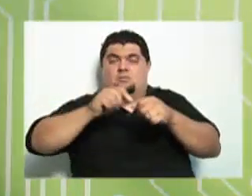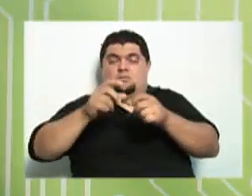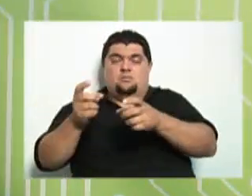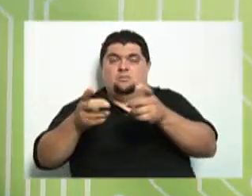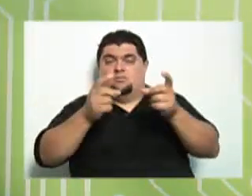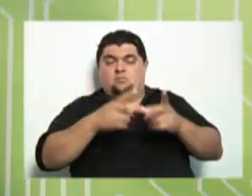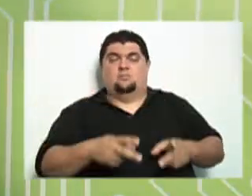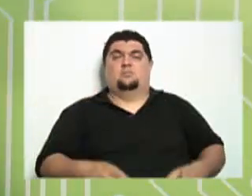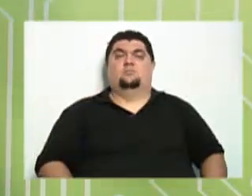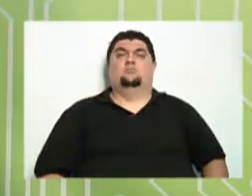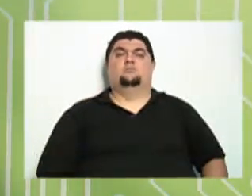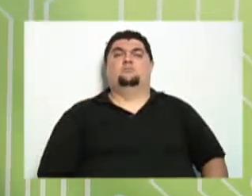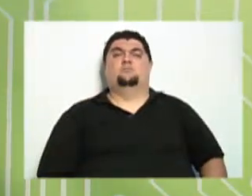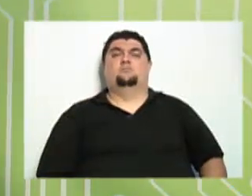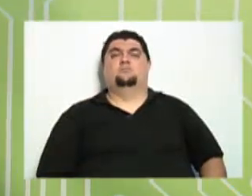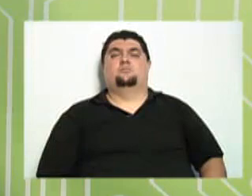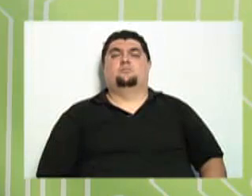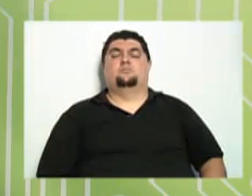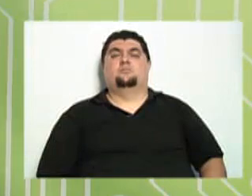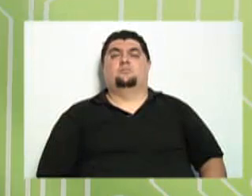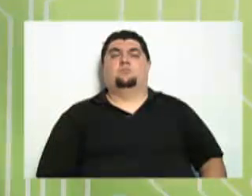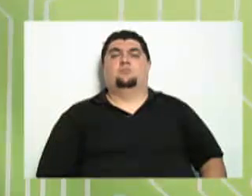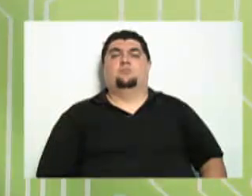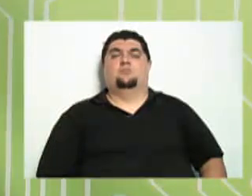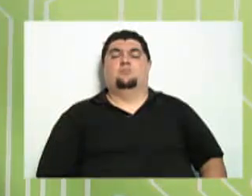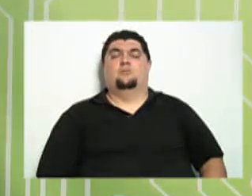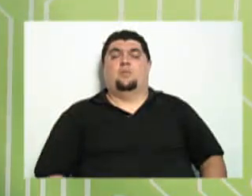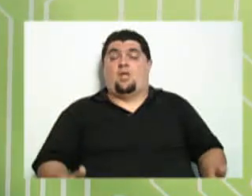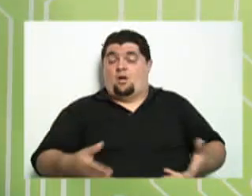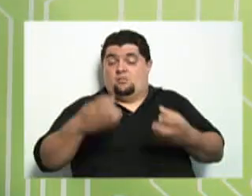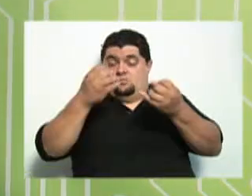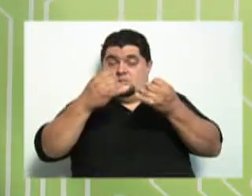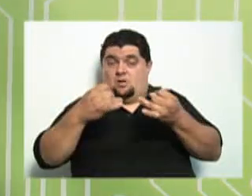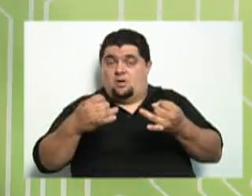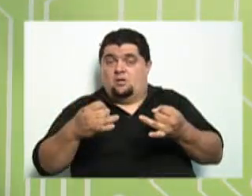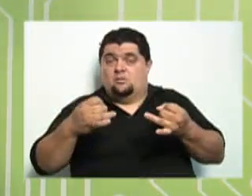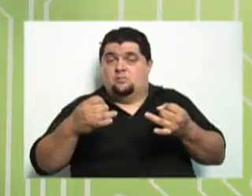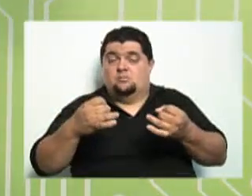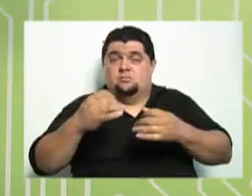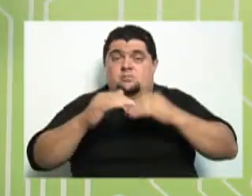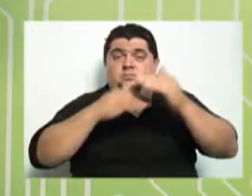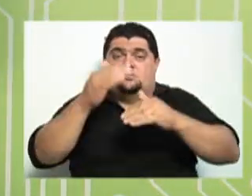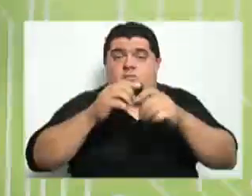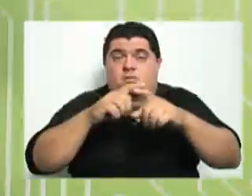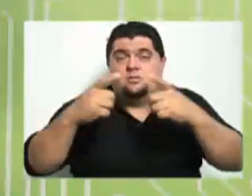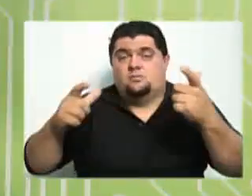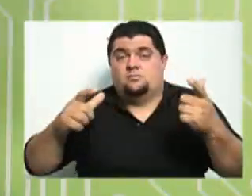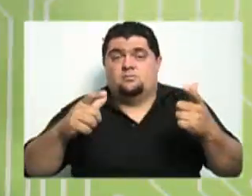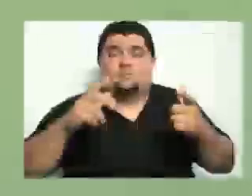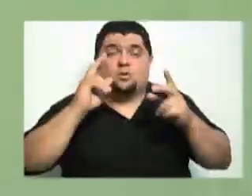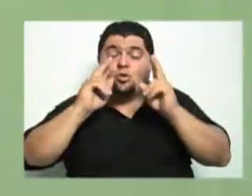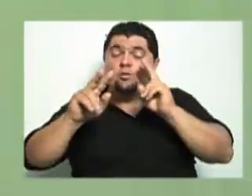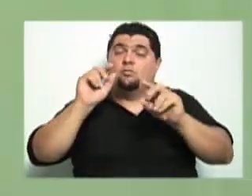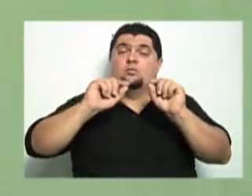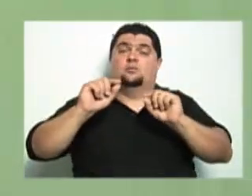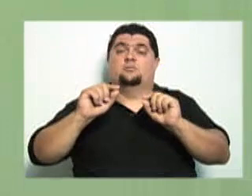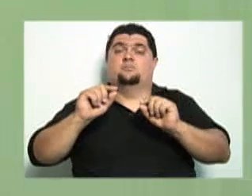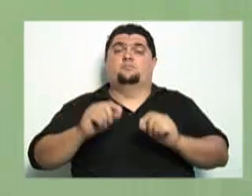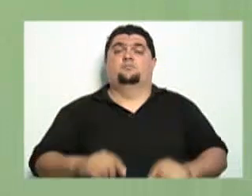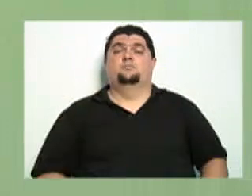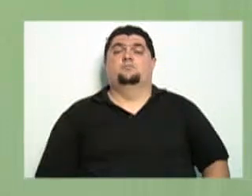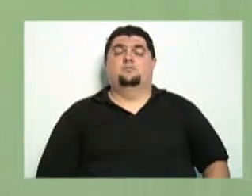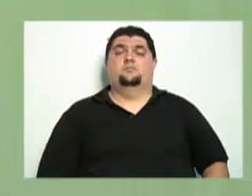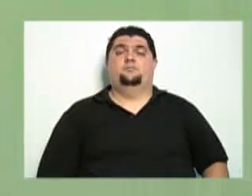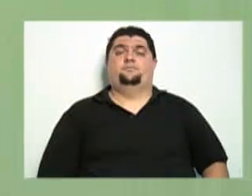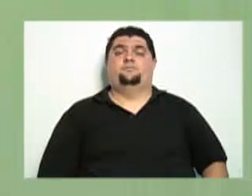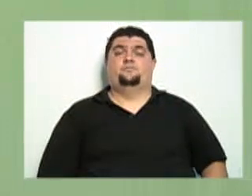serviços. Vamos falar um pouquinho mais sobre desenvolvimento econômico. A gente viu, então, que a questão é: